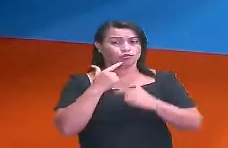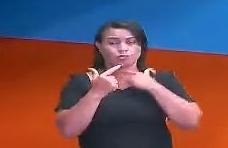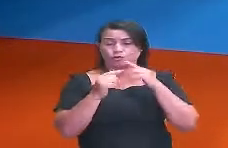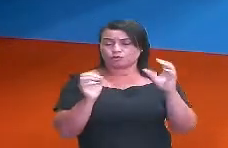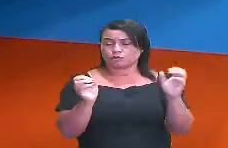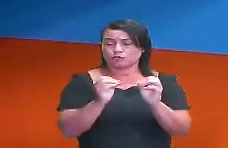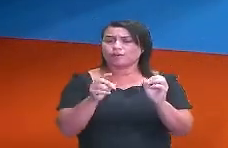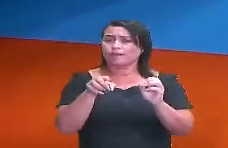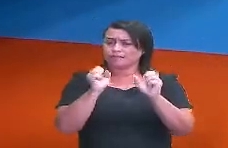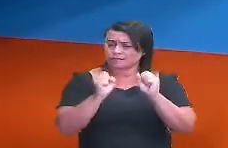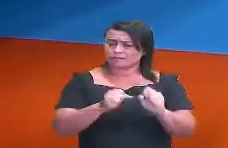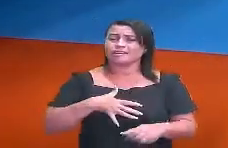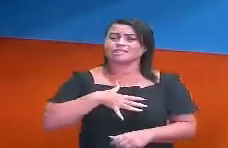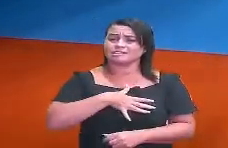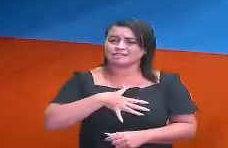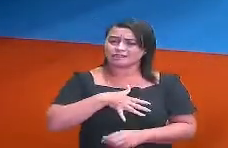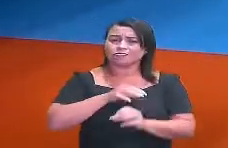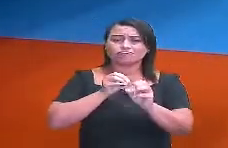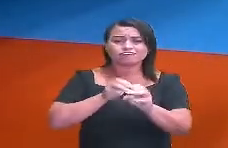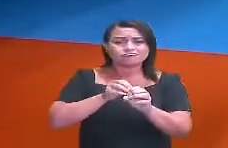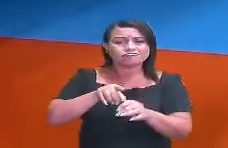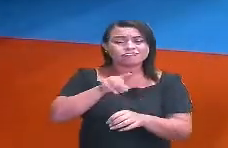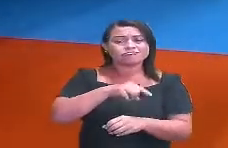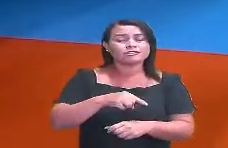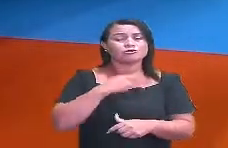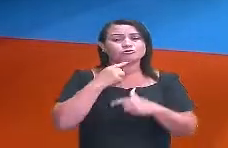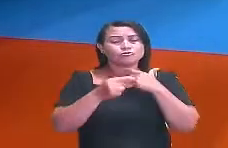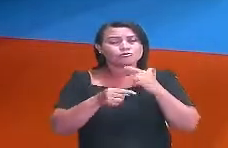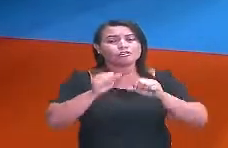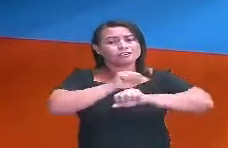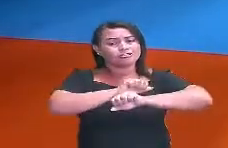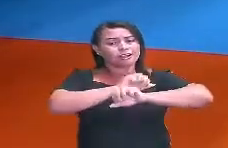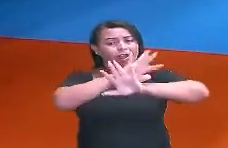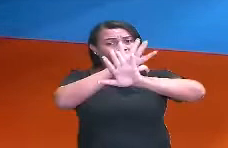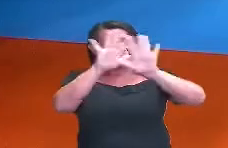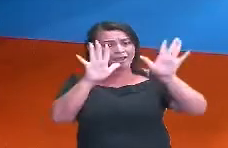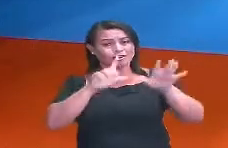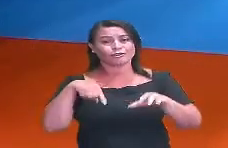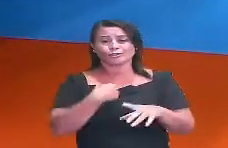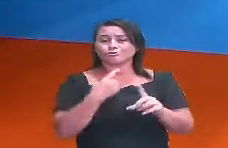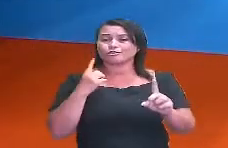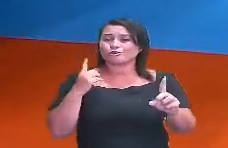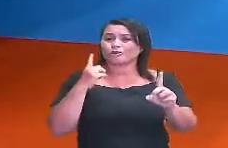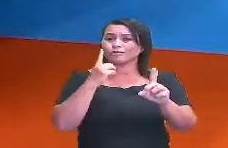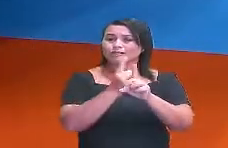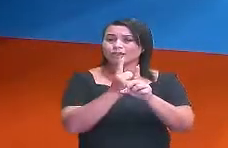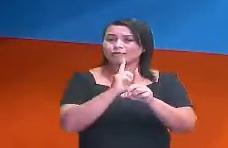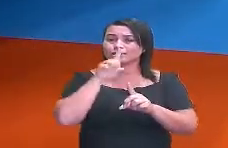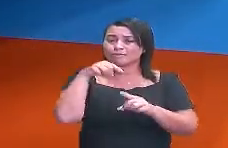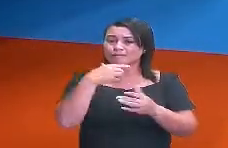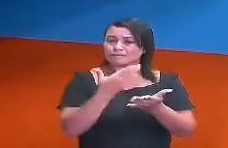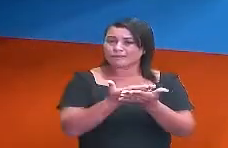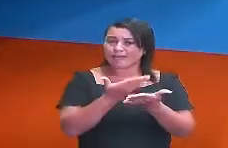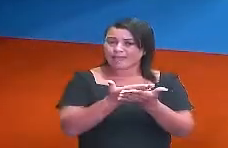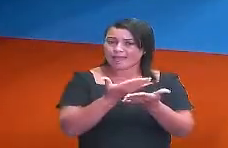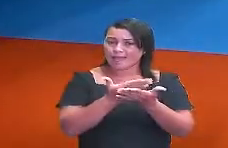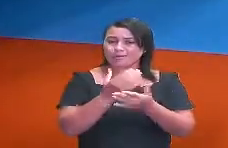nenhuma que eles terão a maior satisfação em sanar essa sua dúvida, tá certo? E nós nos encontramos na nossa